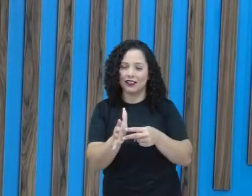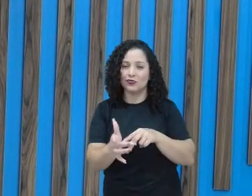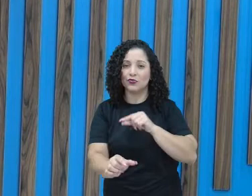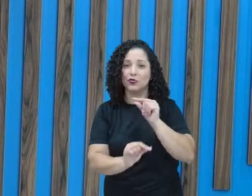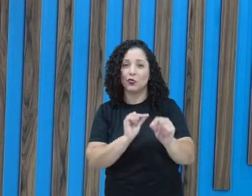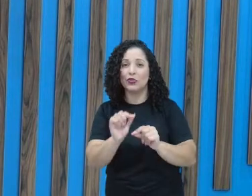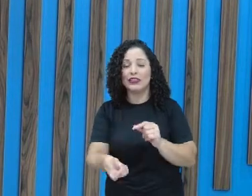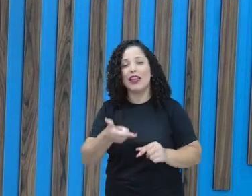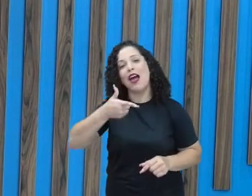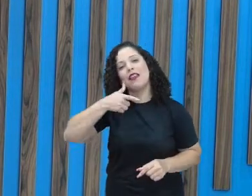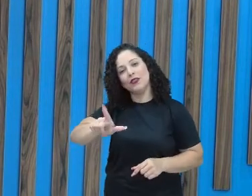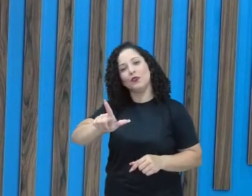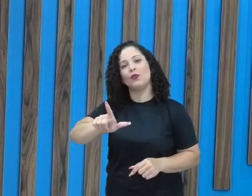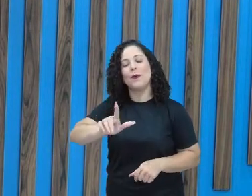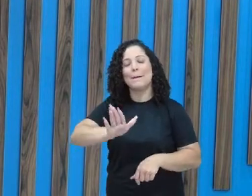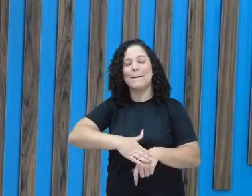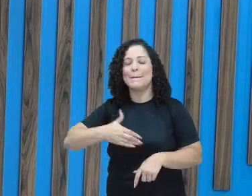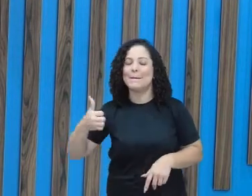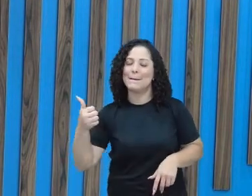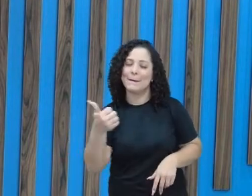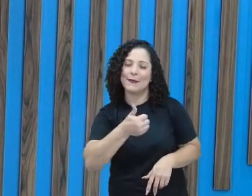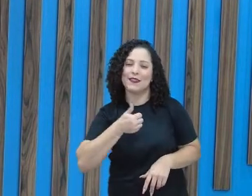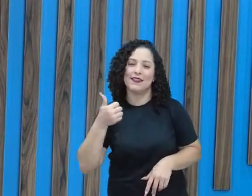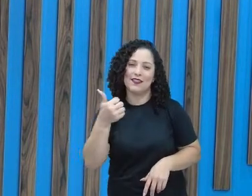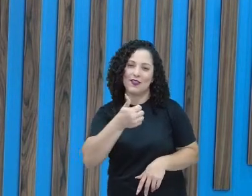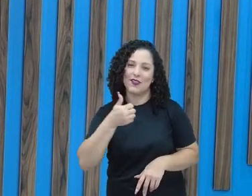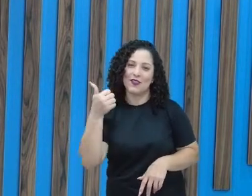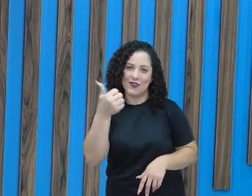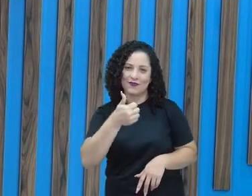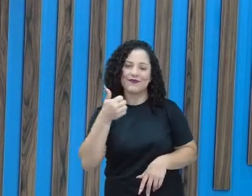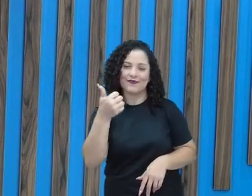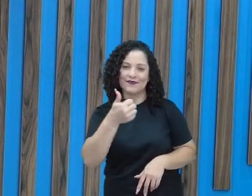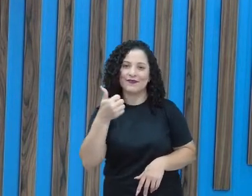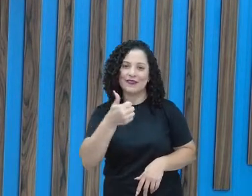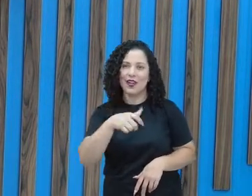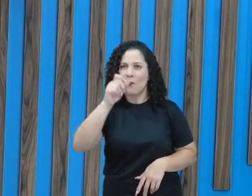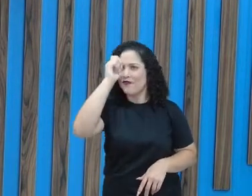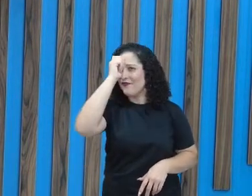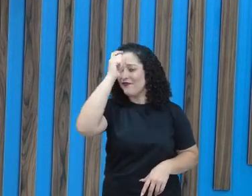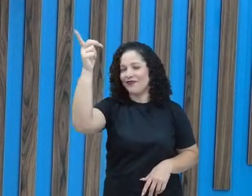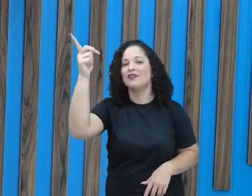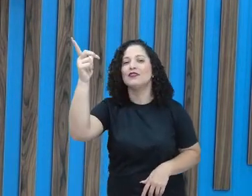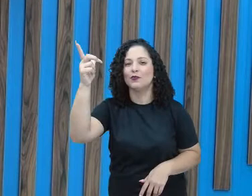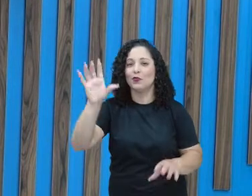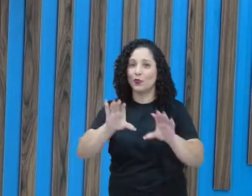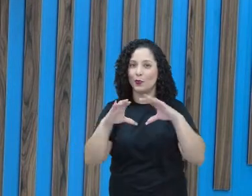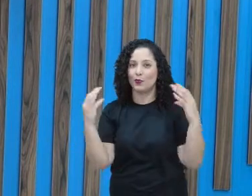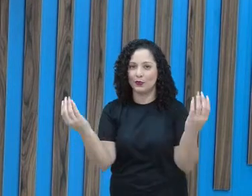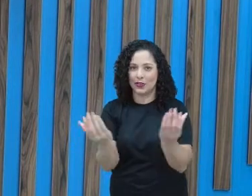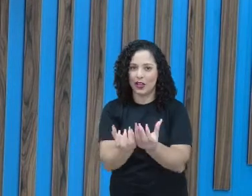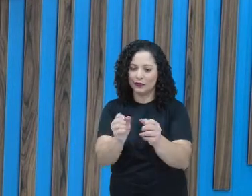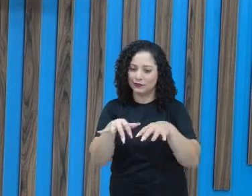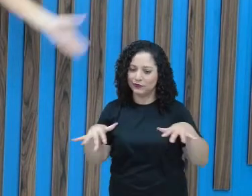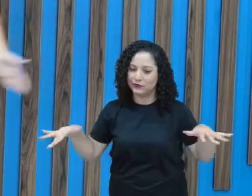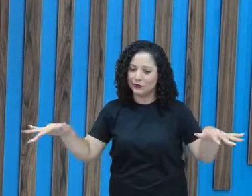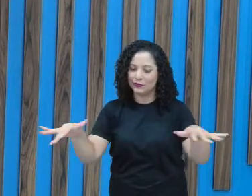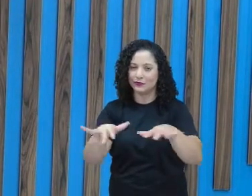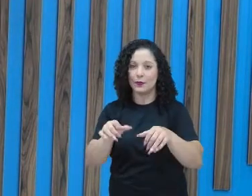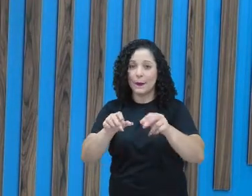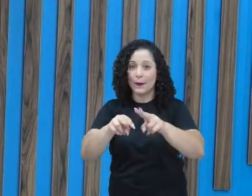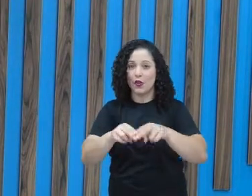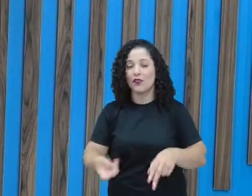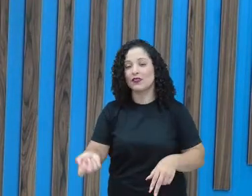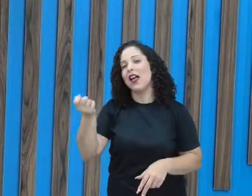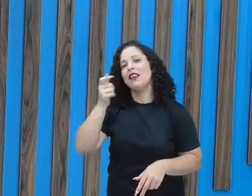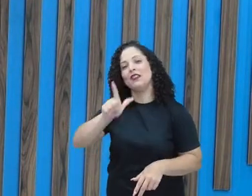língua um dos melhores, uma das melhores invenções da humanidade. Por quê? Porque ela é